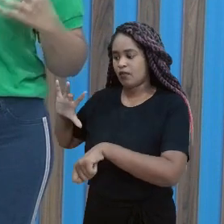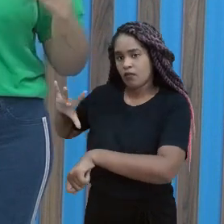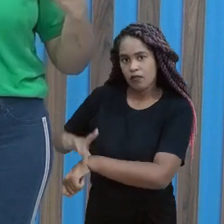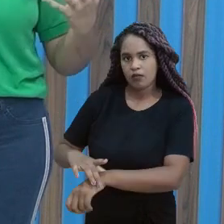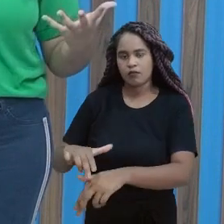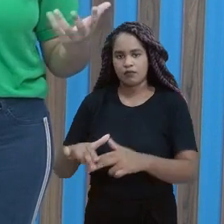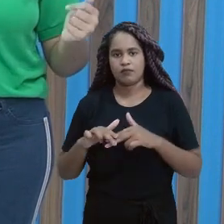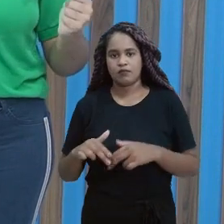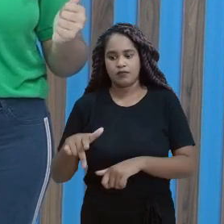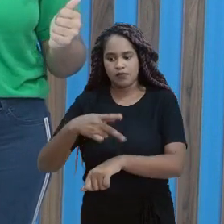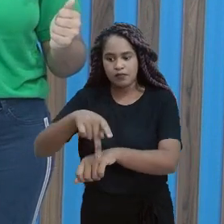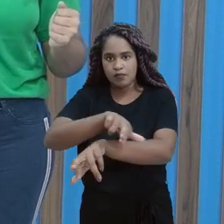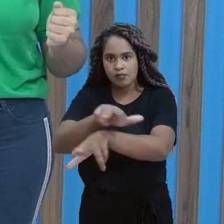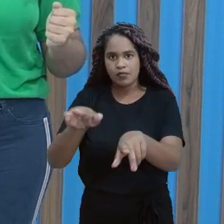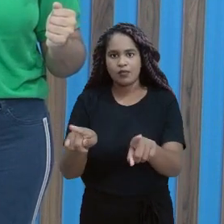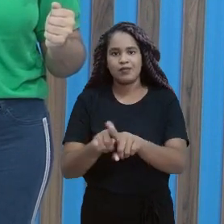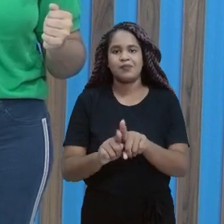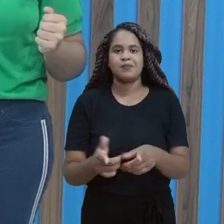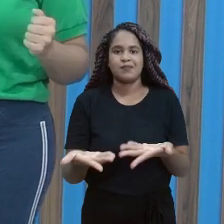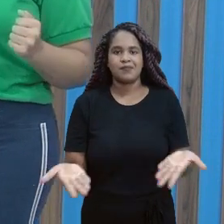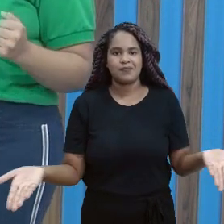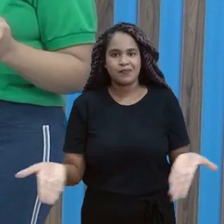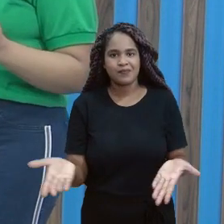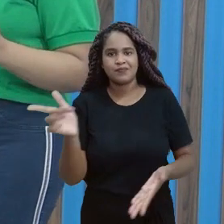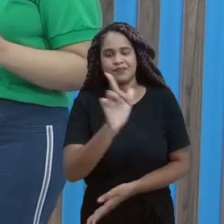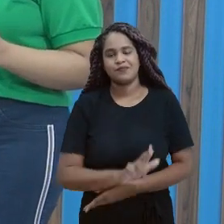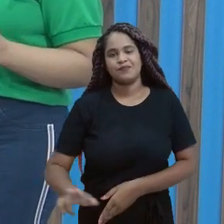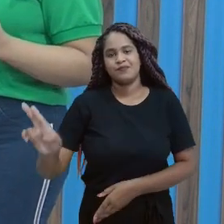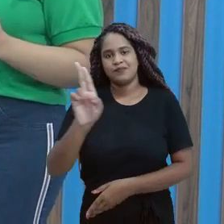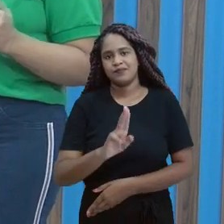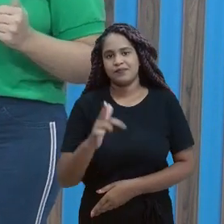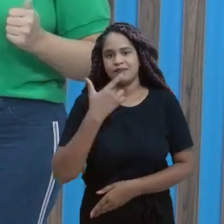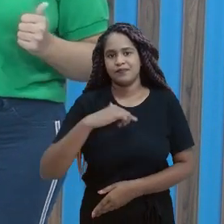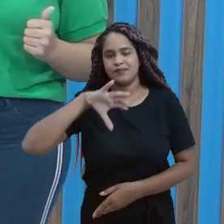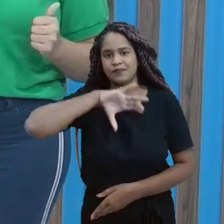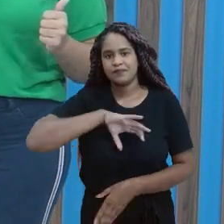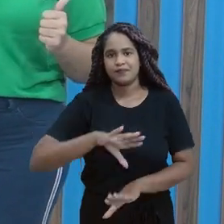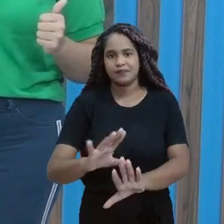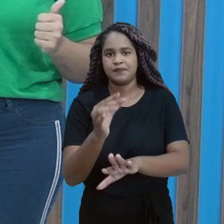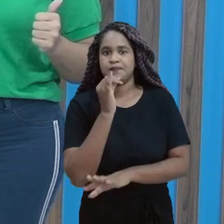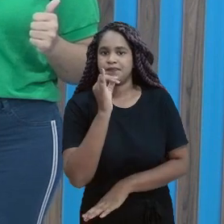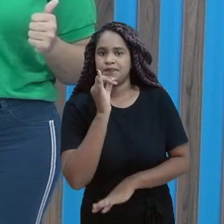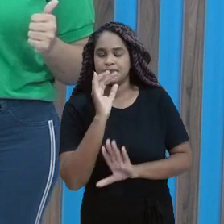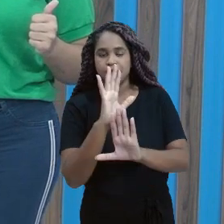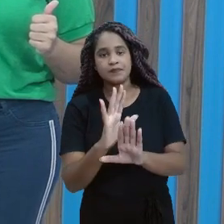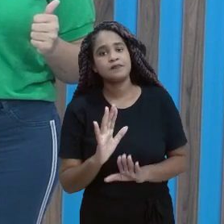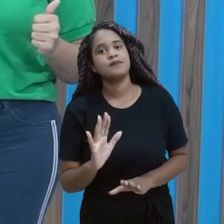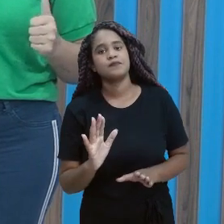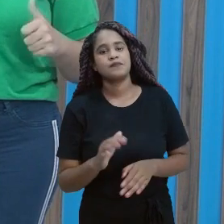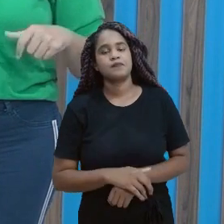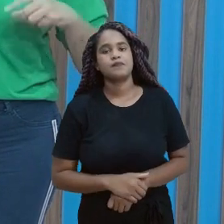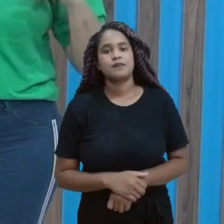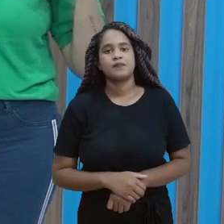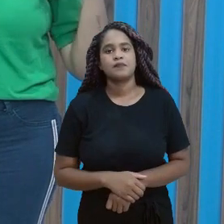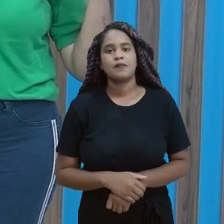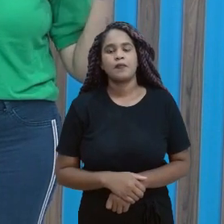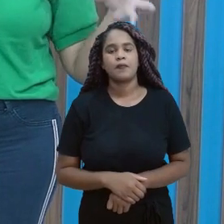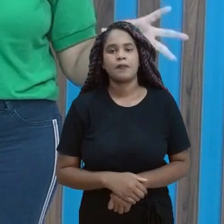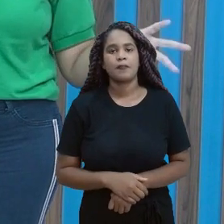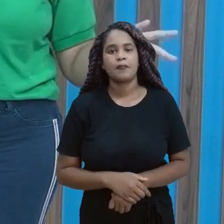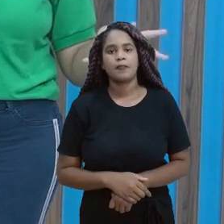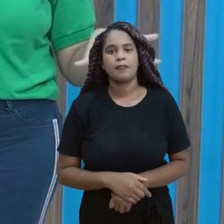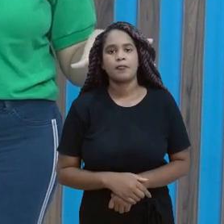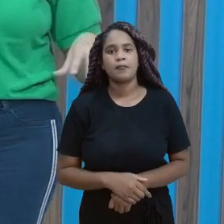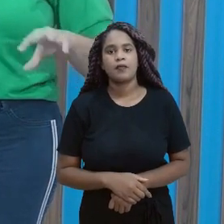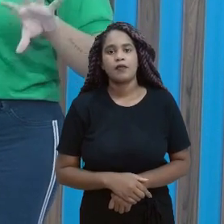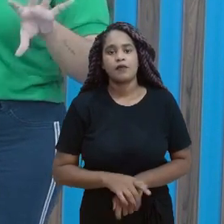que muitos países hoje falam também português. Por exemplo, e os usos da nossa língua que variam com